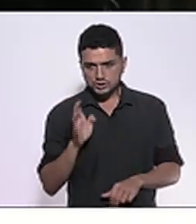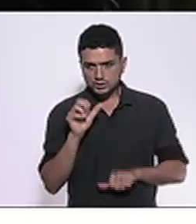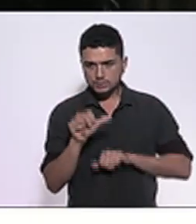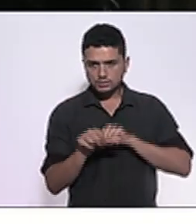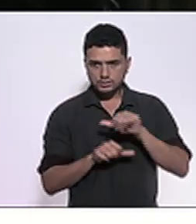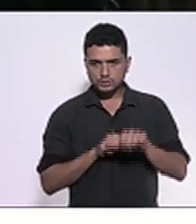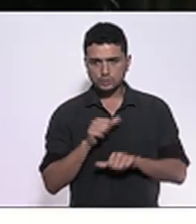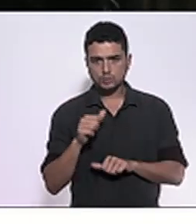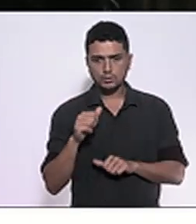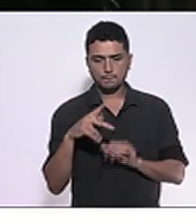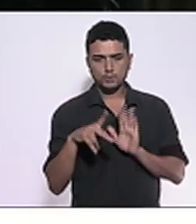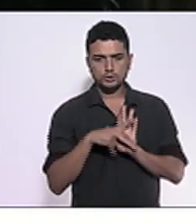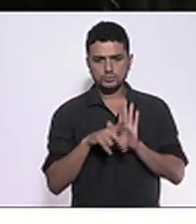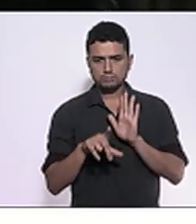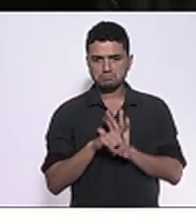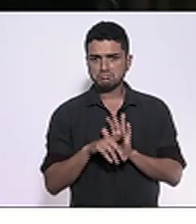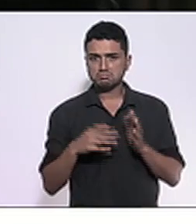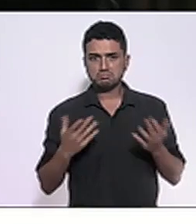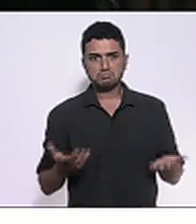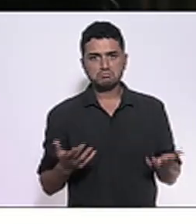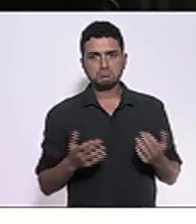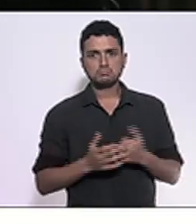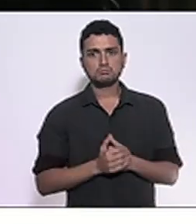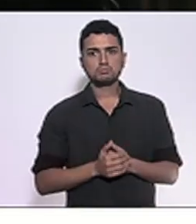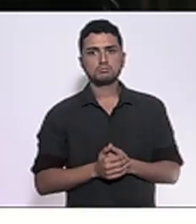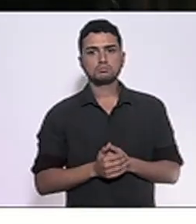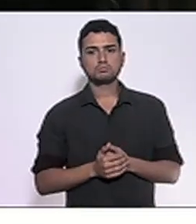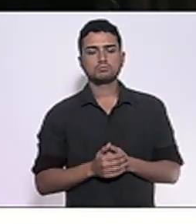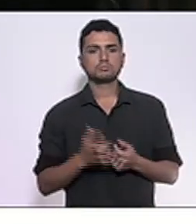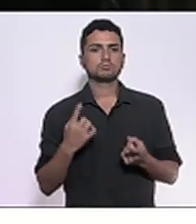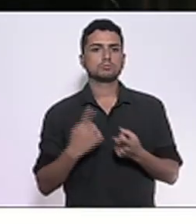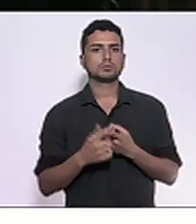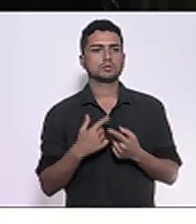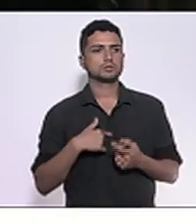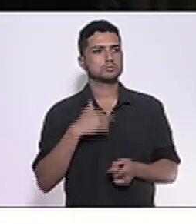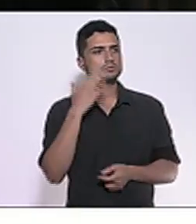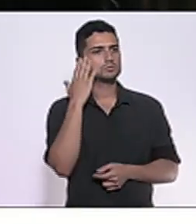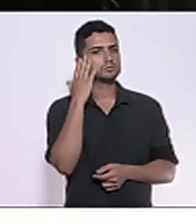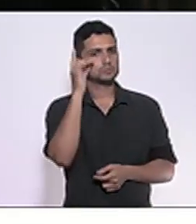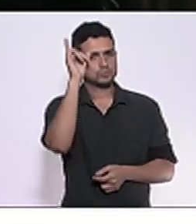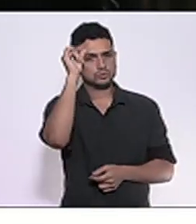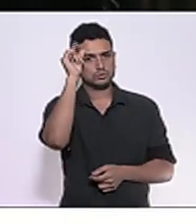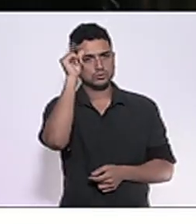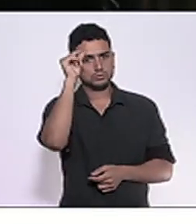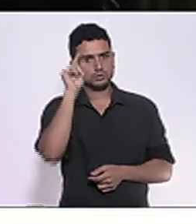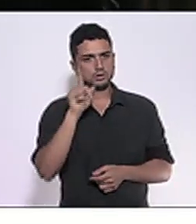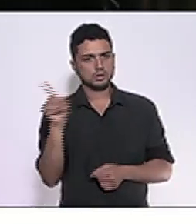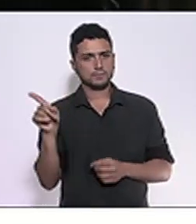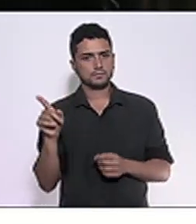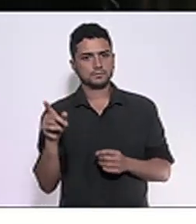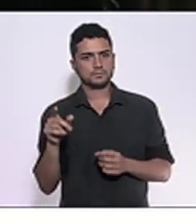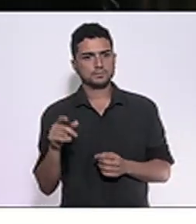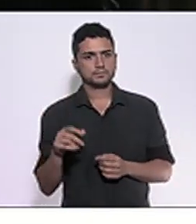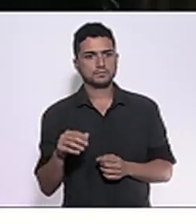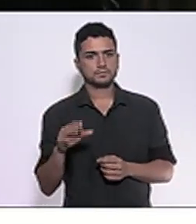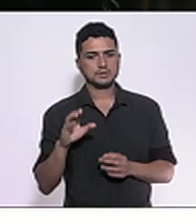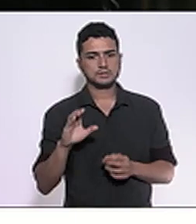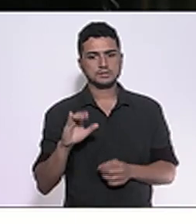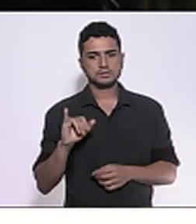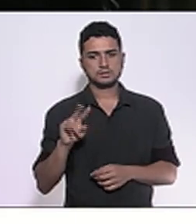a notícia que a gente tinha do secretário, que ia ser encaminhado para a Casa Civil no período nosso de